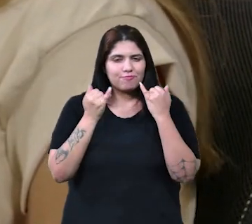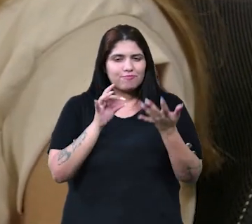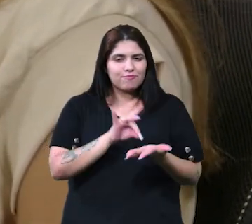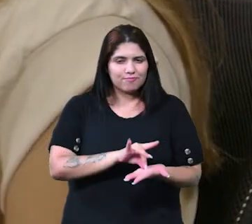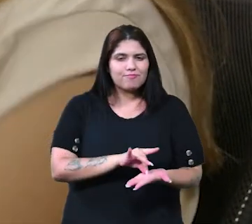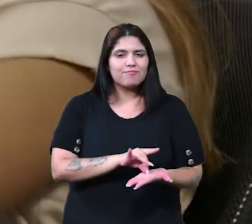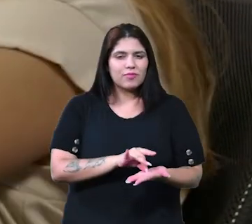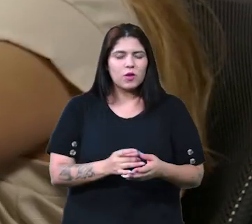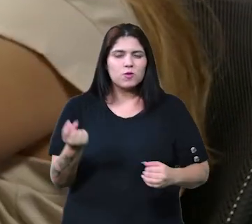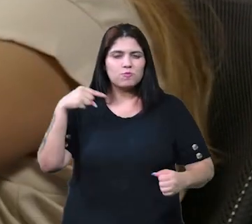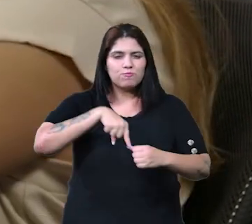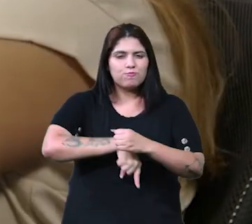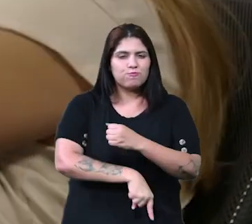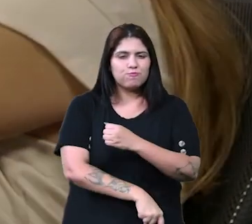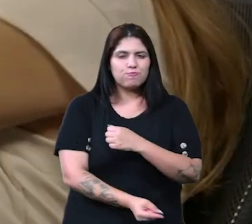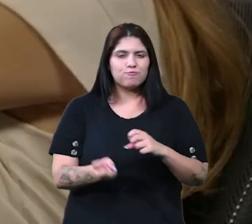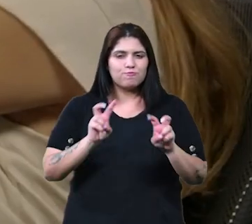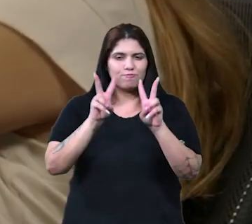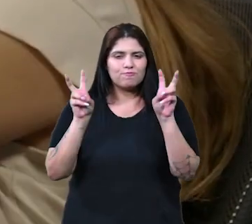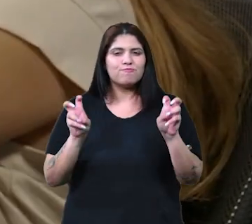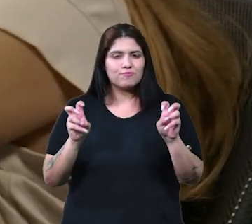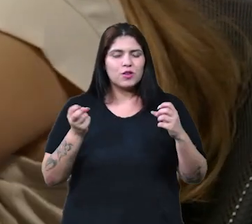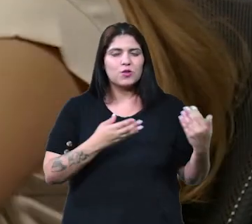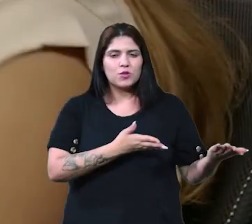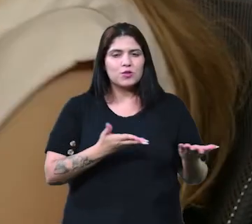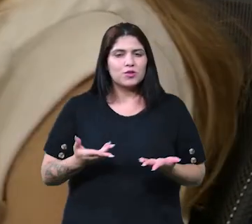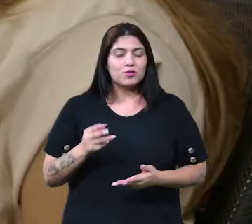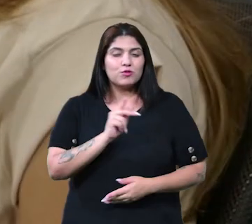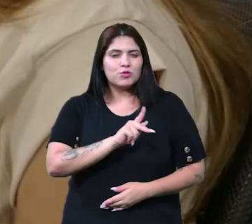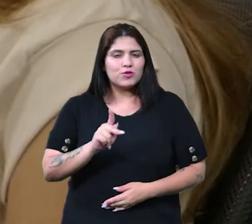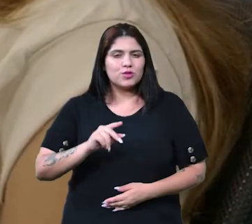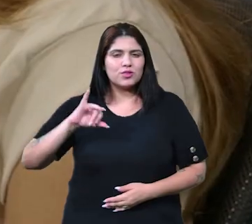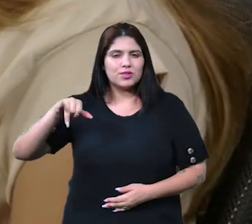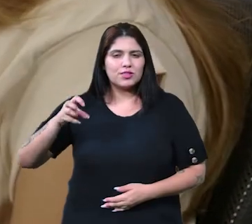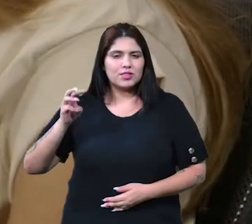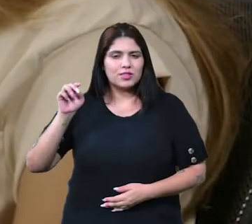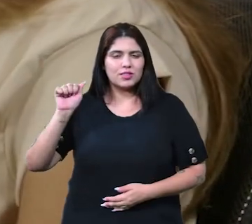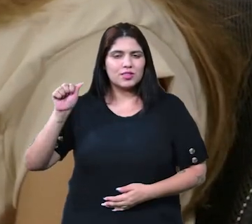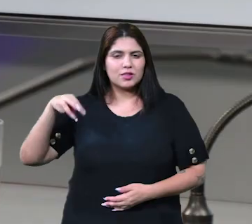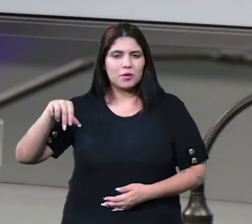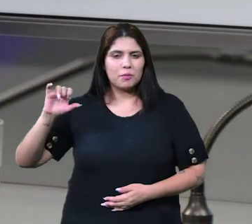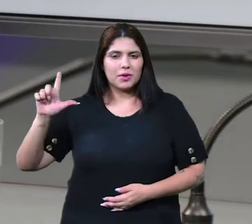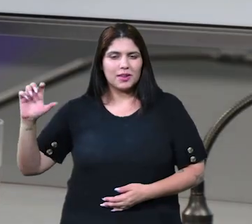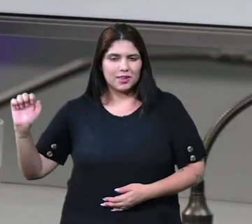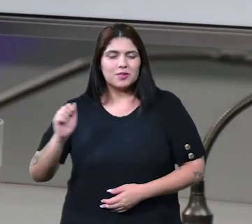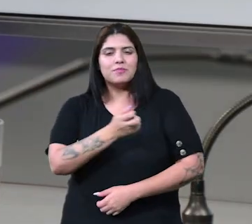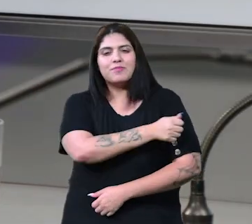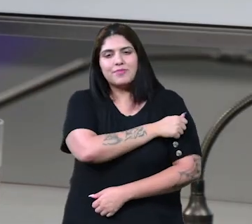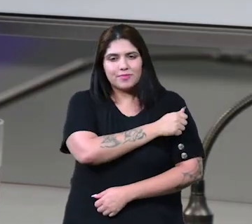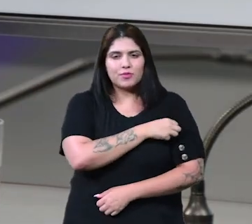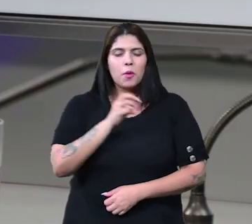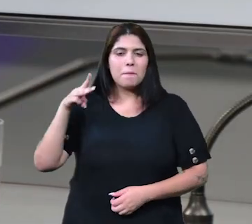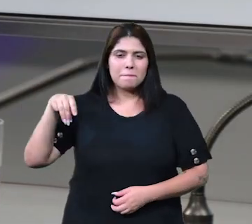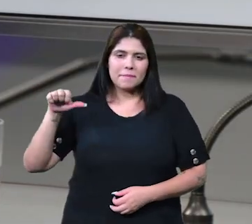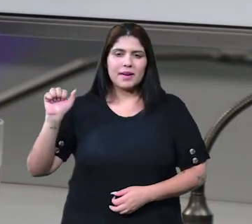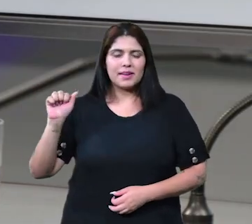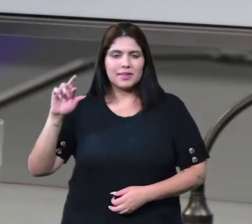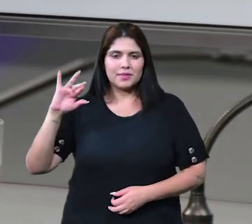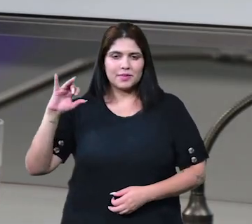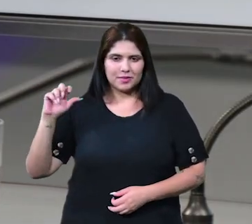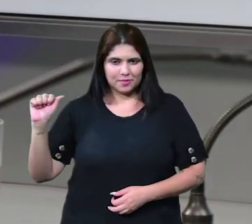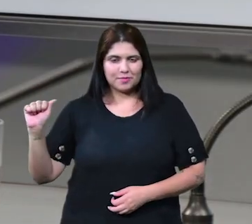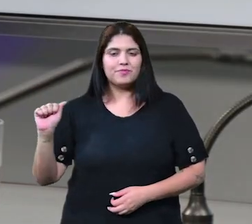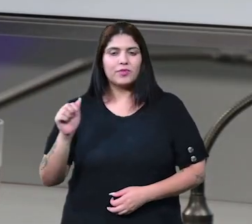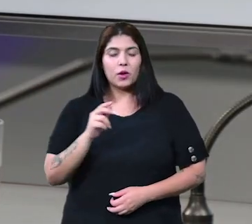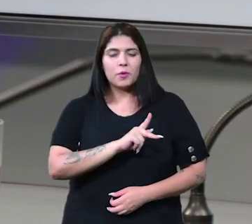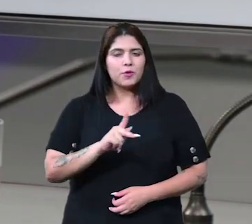no assunto, trouxemos hoje a professora Jamile e a aluna Maria Clara. A professora Jamile, ela é do